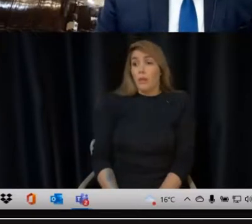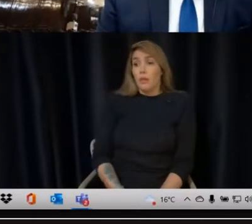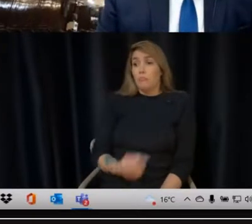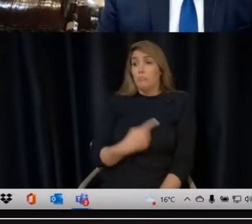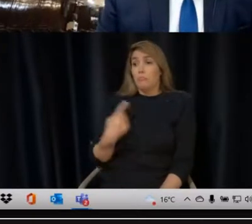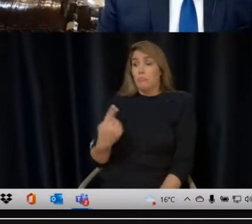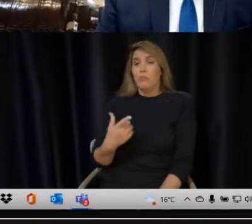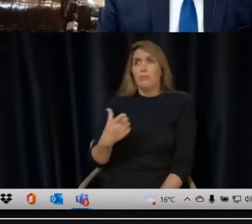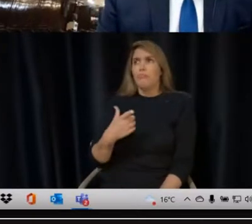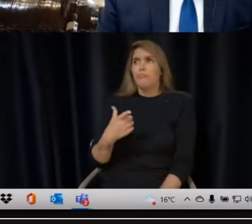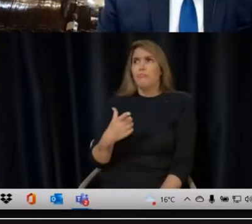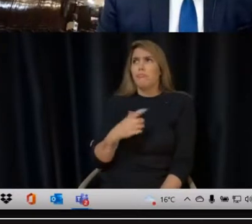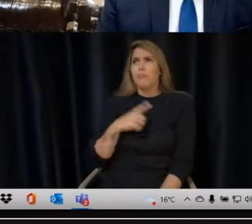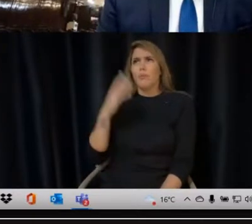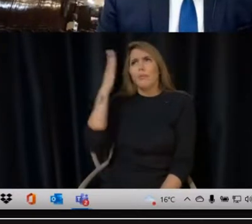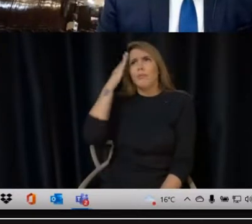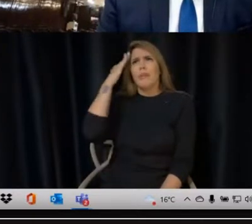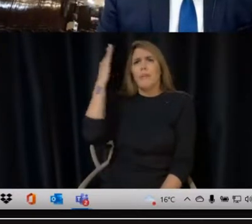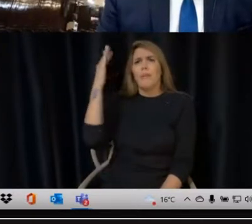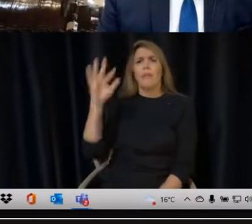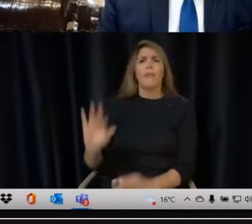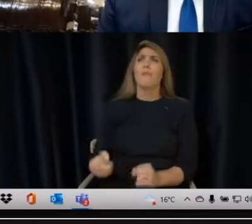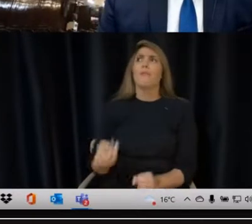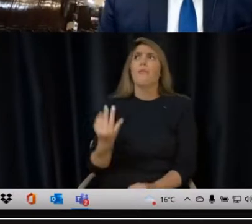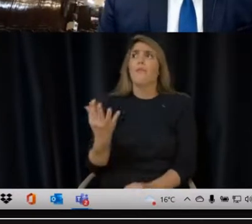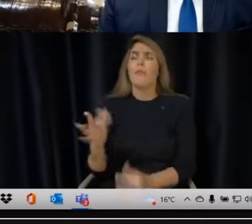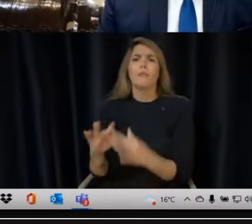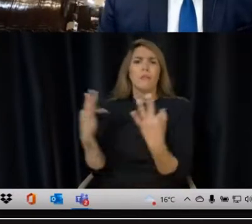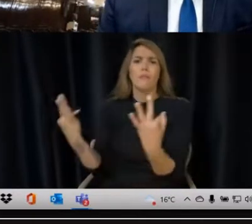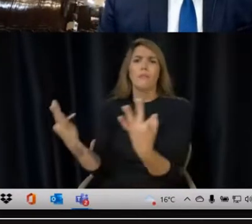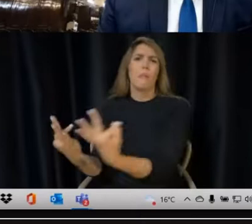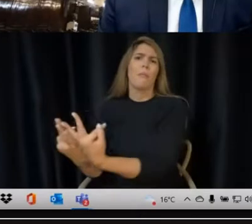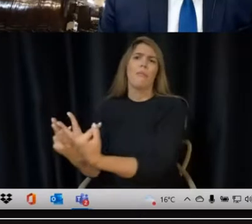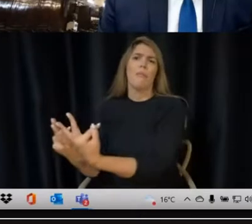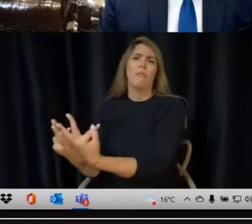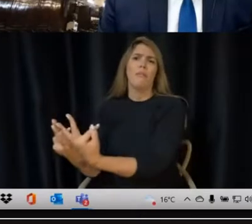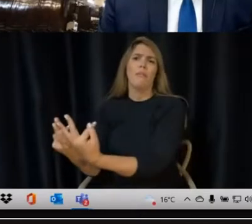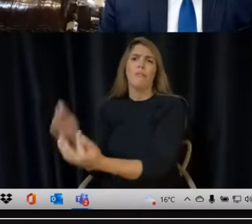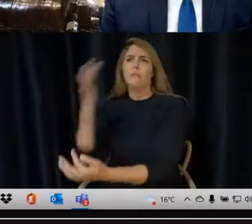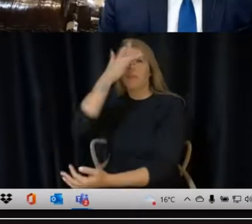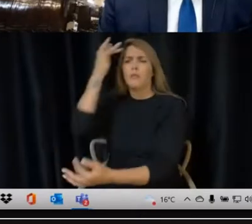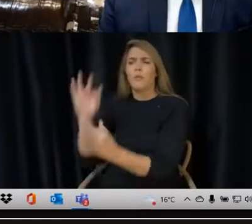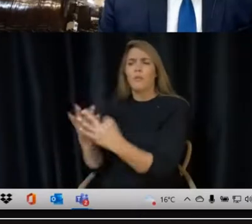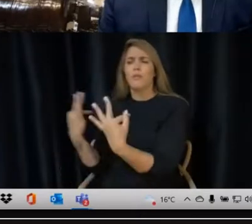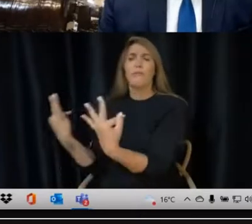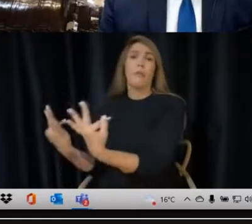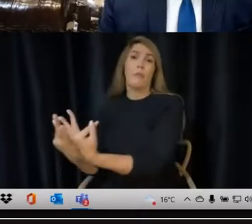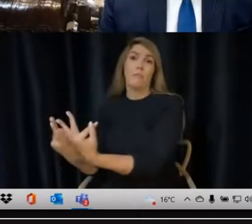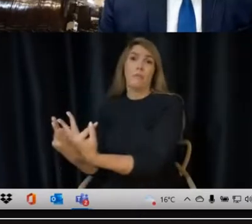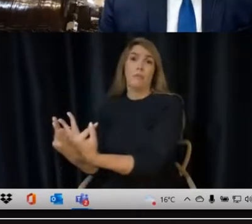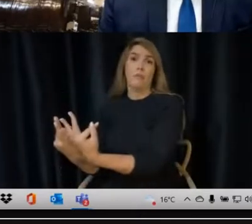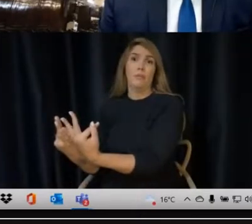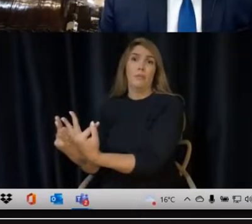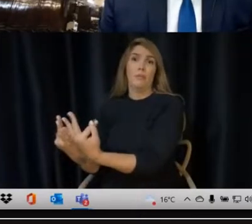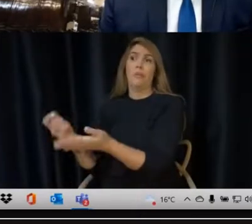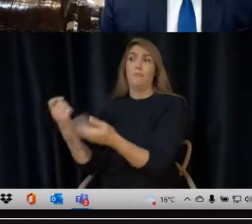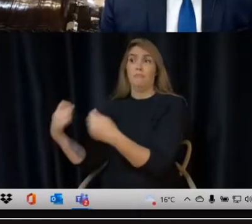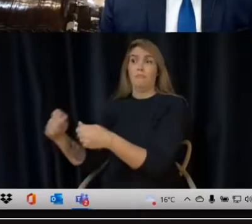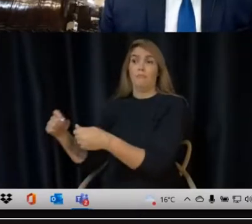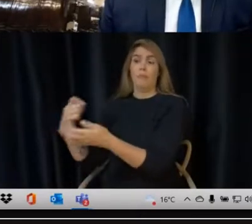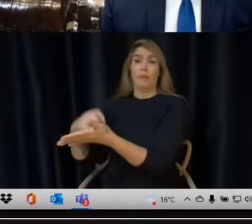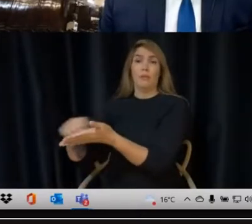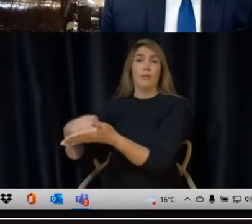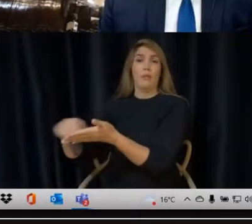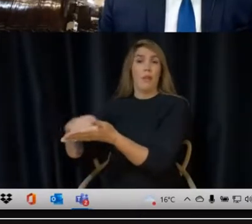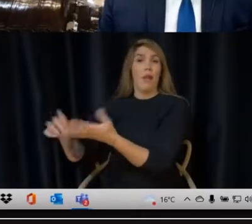precisariam estar ali para fazer a entrevista. Então, a gente pede sempre para estarem presentes parentes até segundo grau, a gente